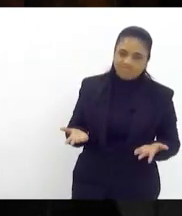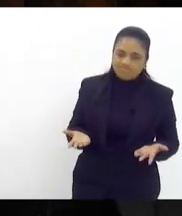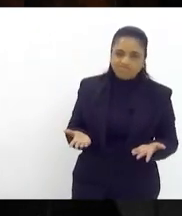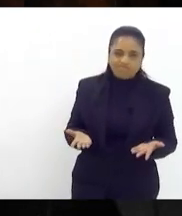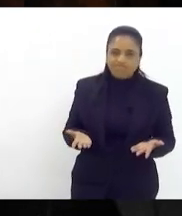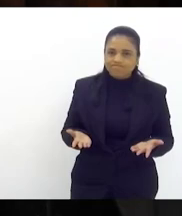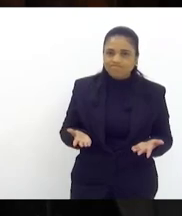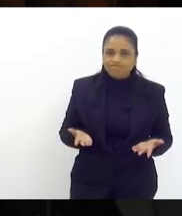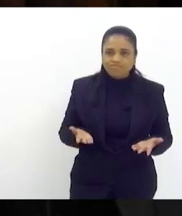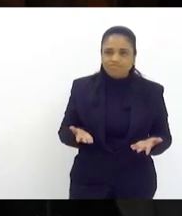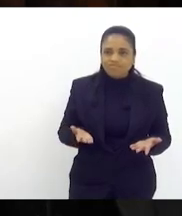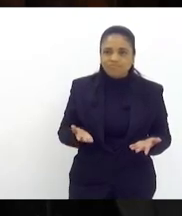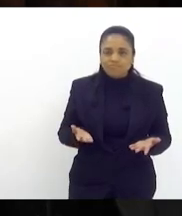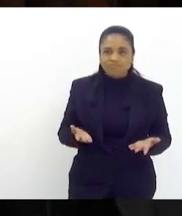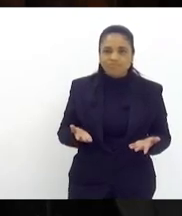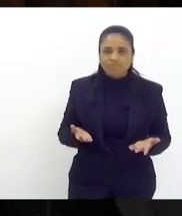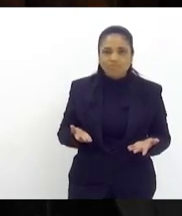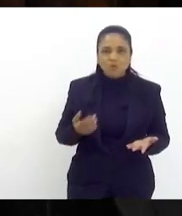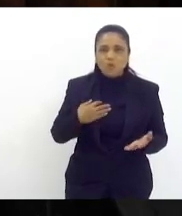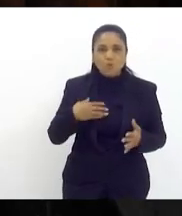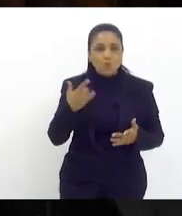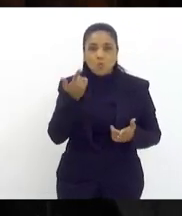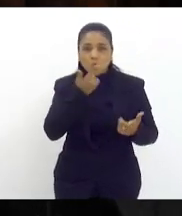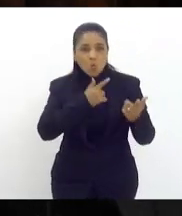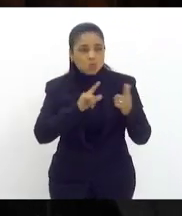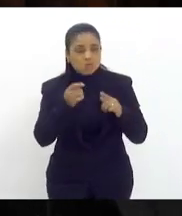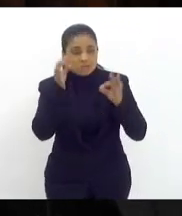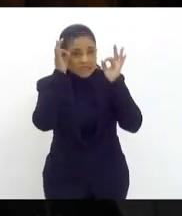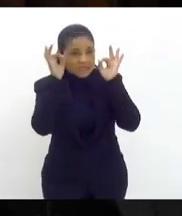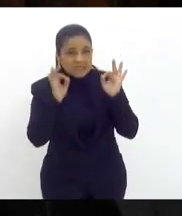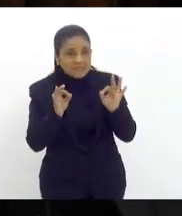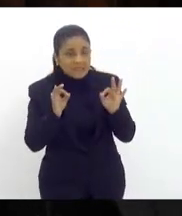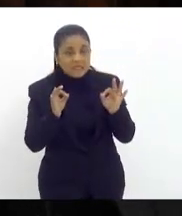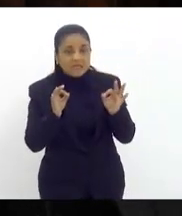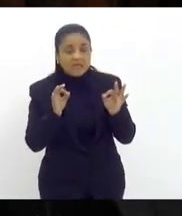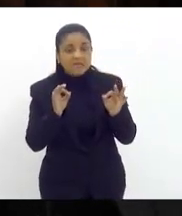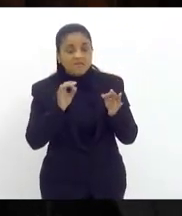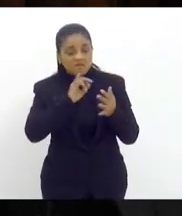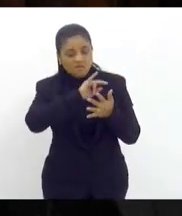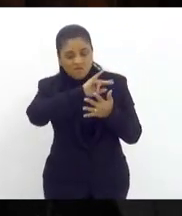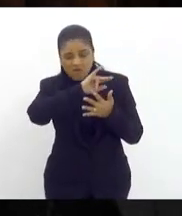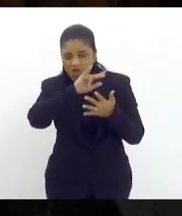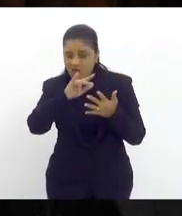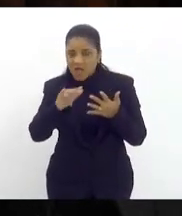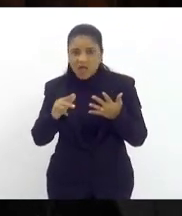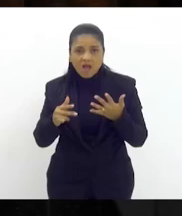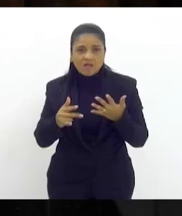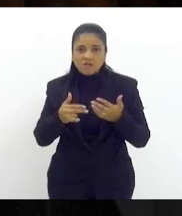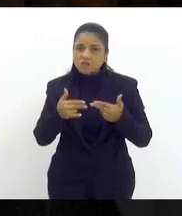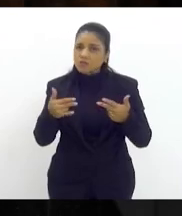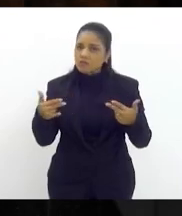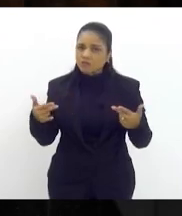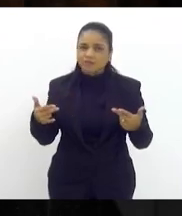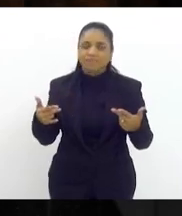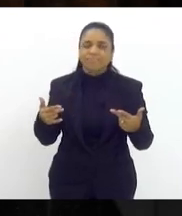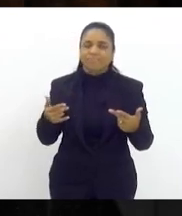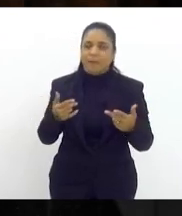eu já não consigo entender muita coisa já faz muito tempo